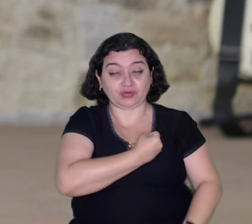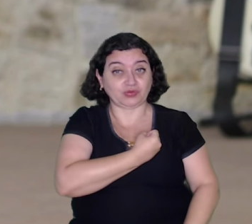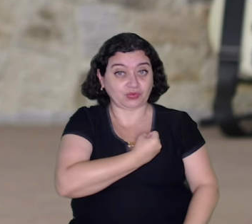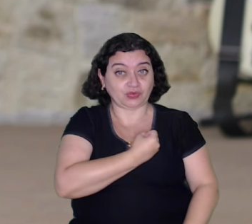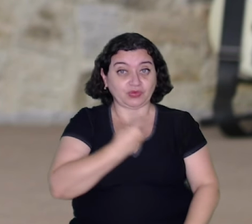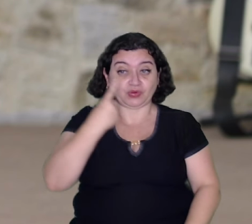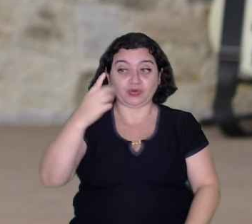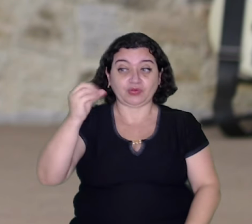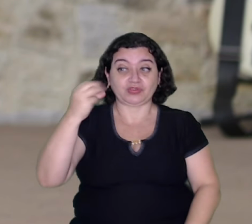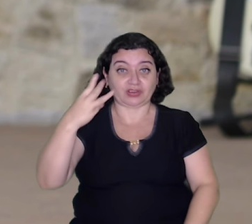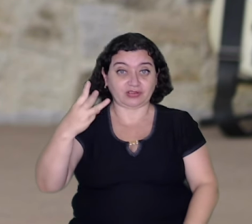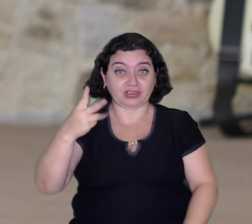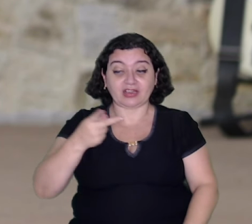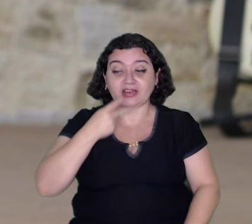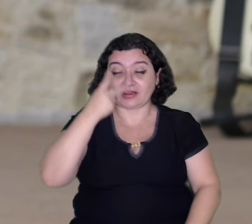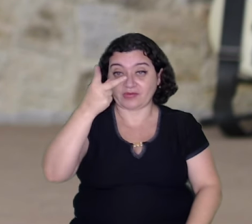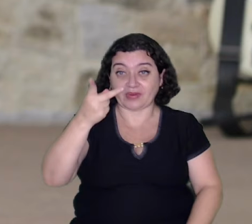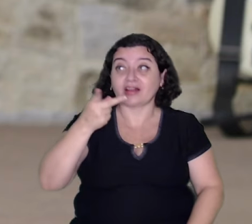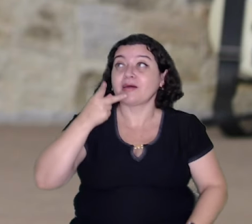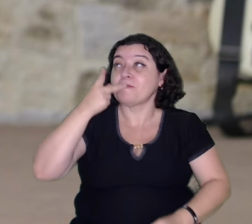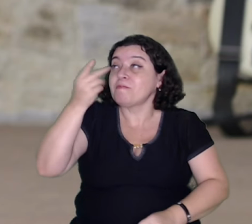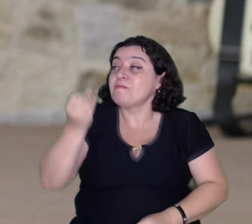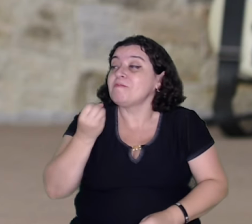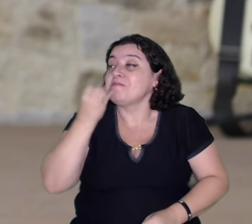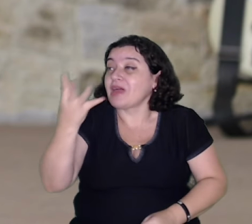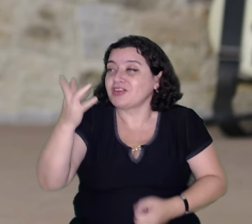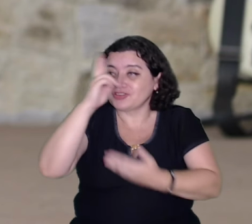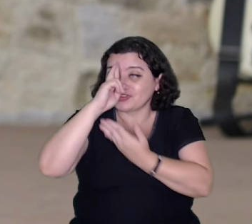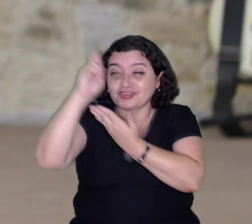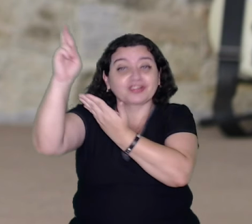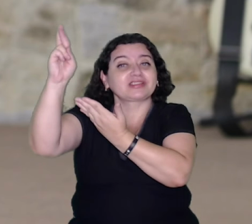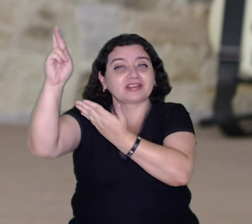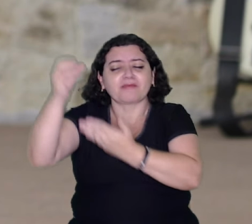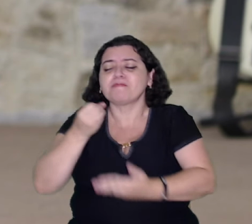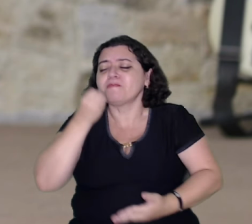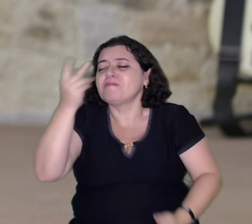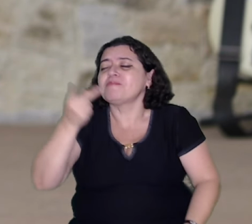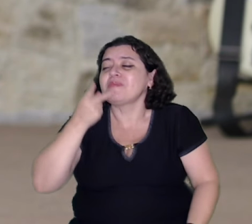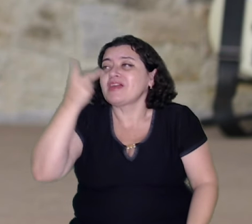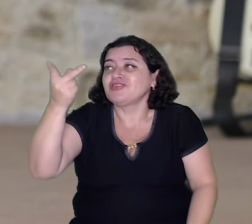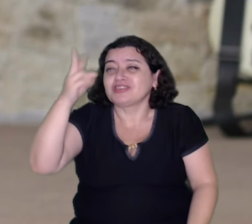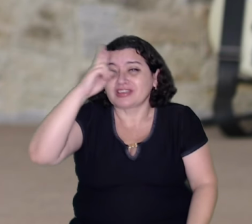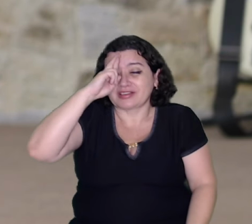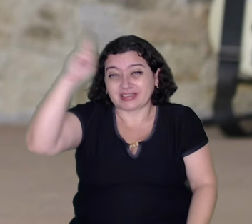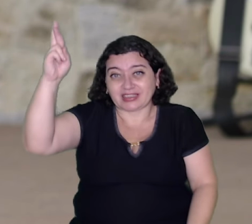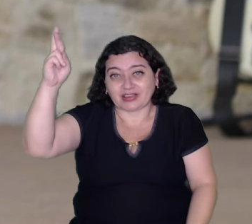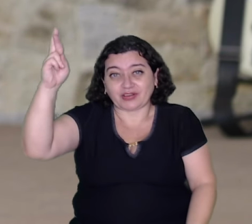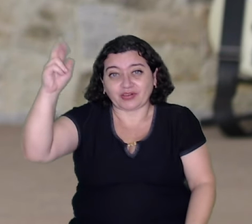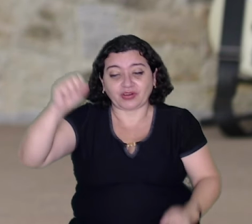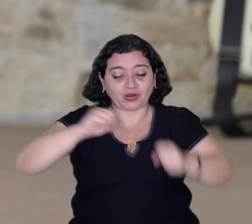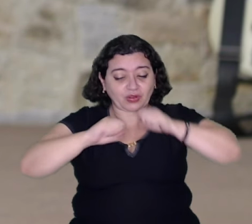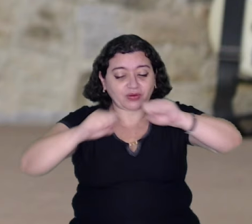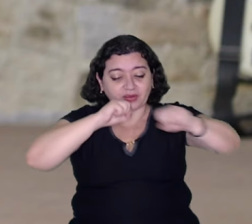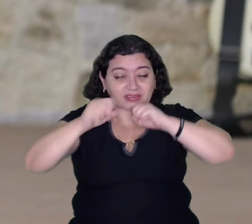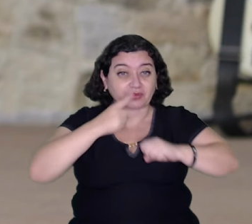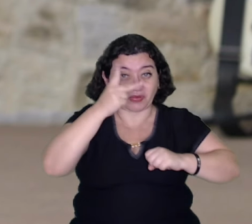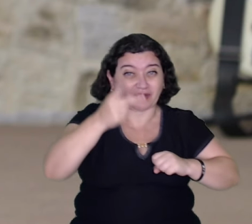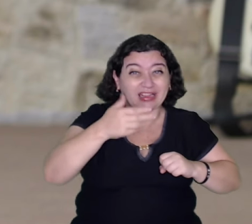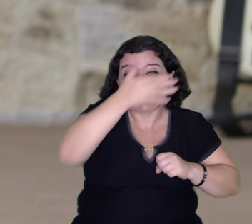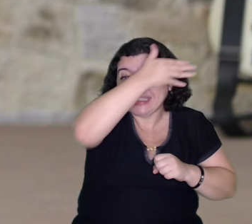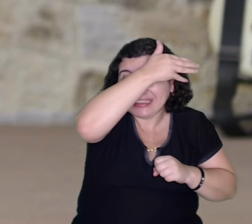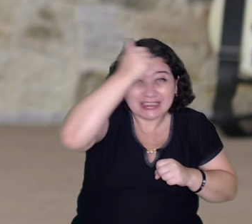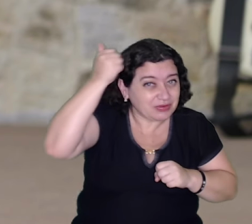você, bendizer ao Senhor. Mas, além de bendizer ao Senhor, o salmista fala assim, mas não